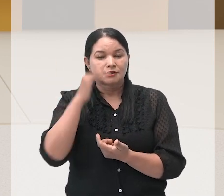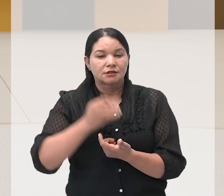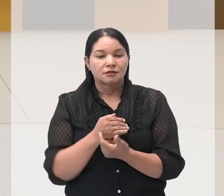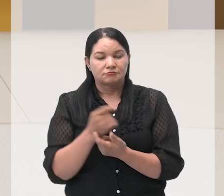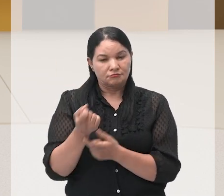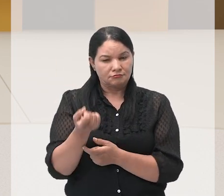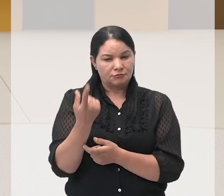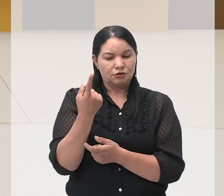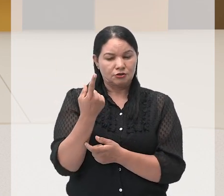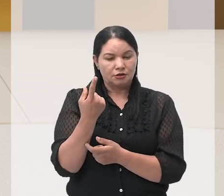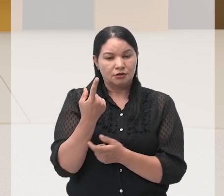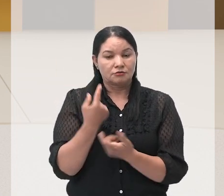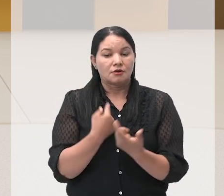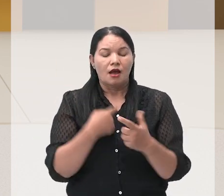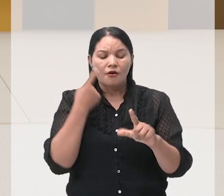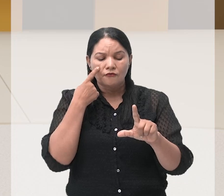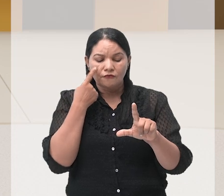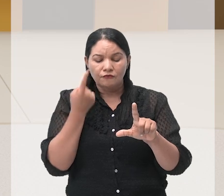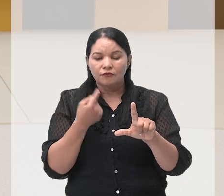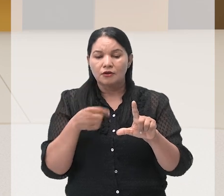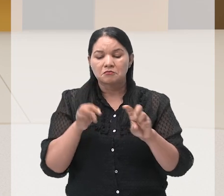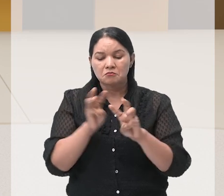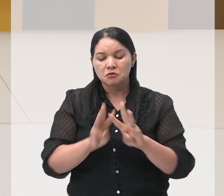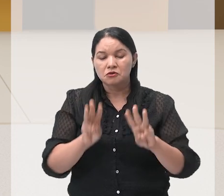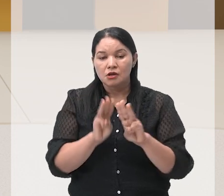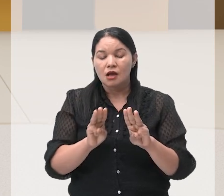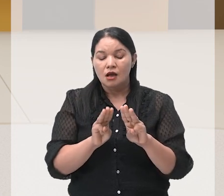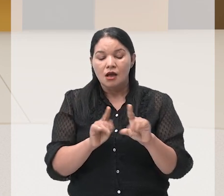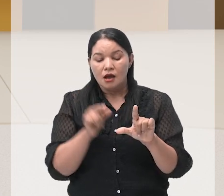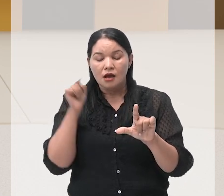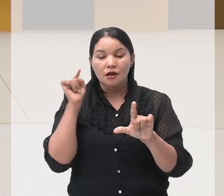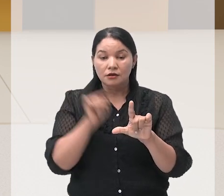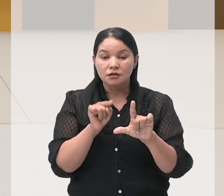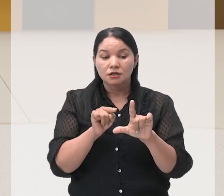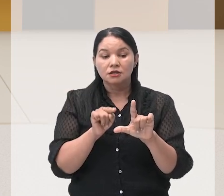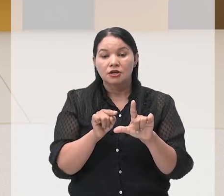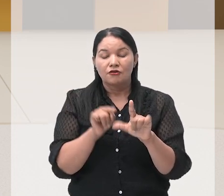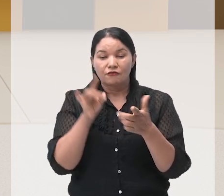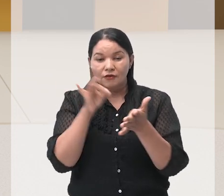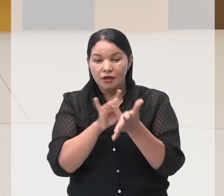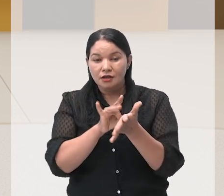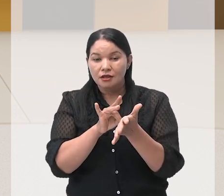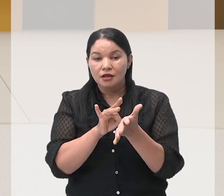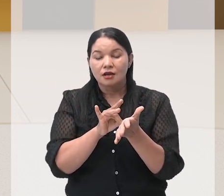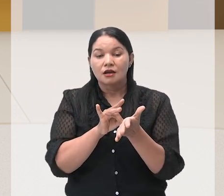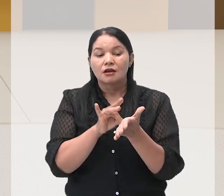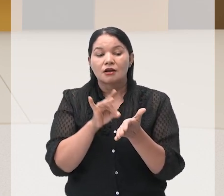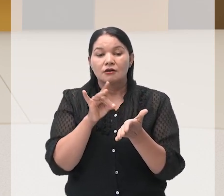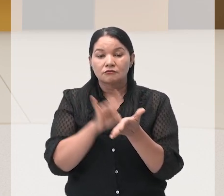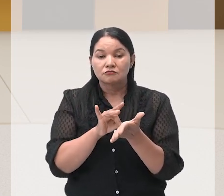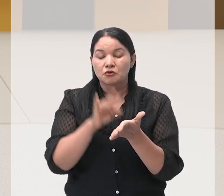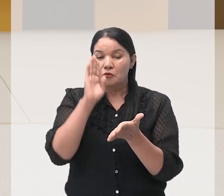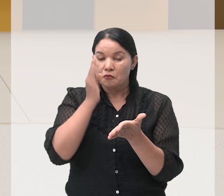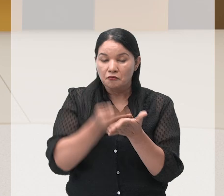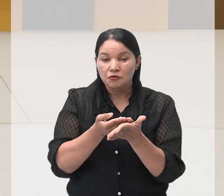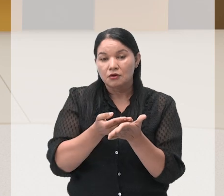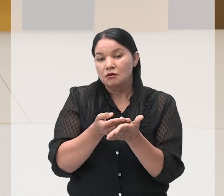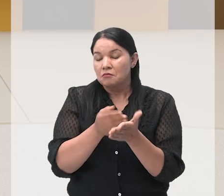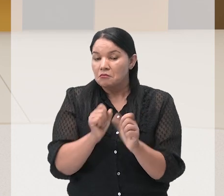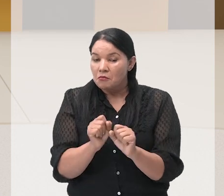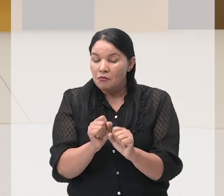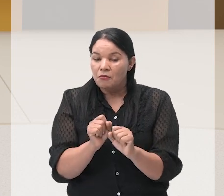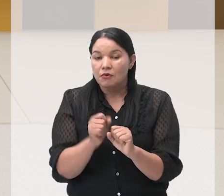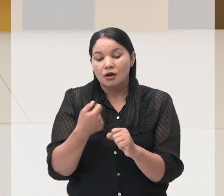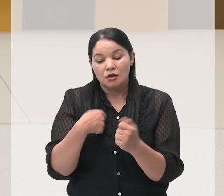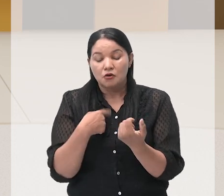se é uma fonte confiável. Eu vou procurar se essa informação vem de um site de notícias reconhecido